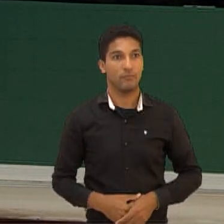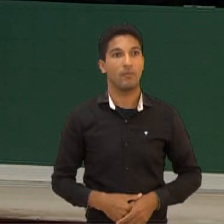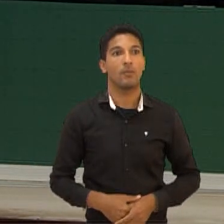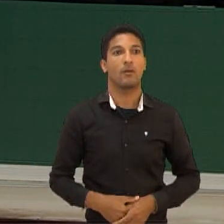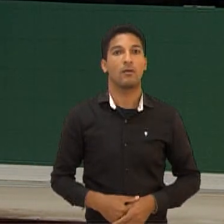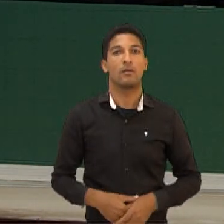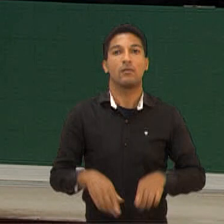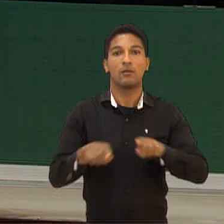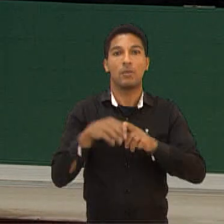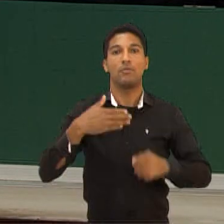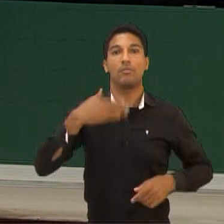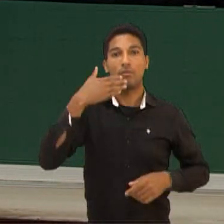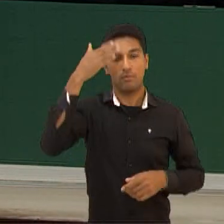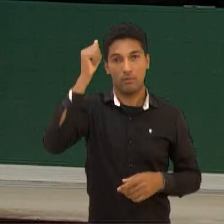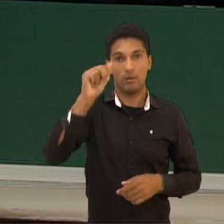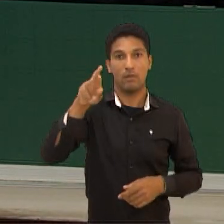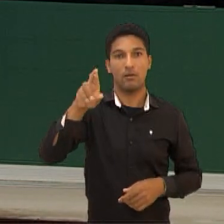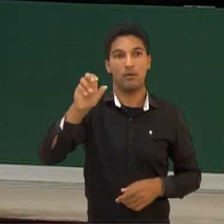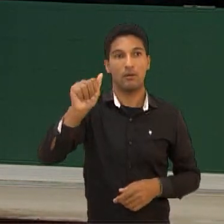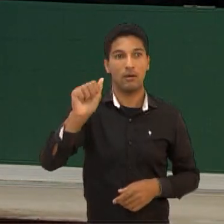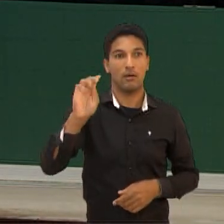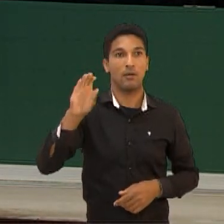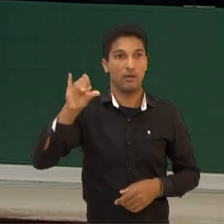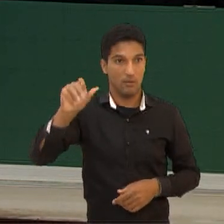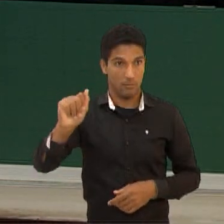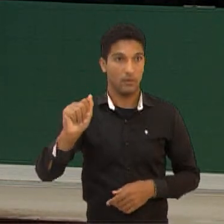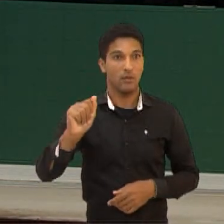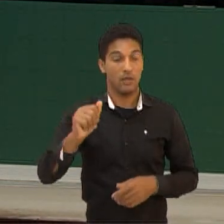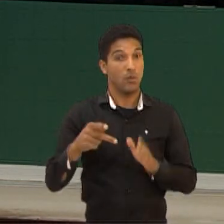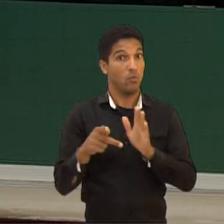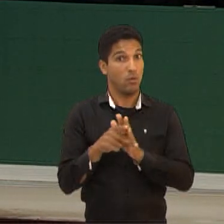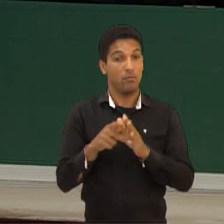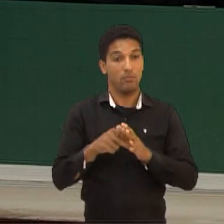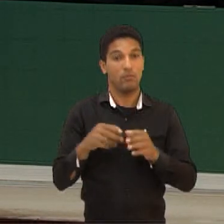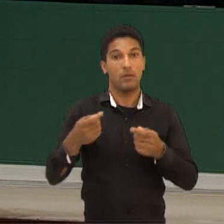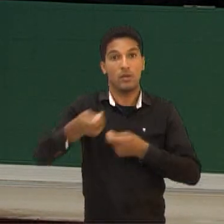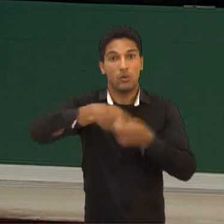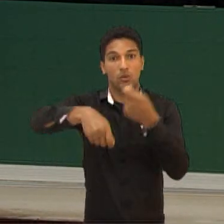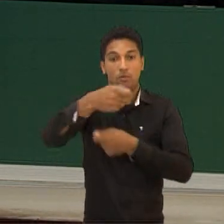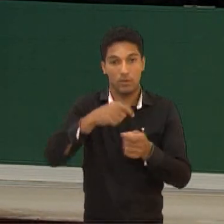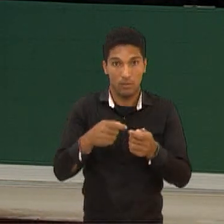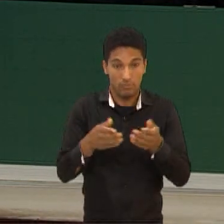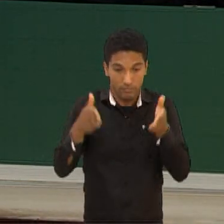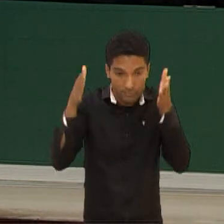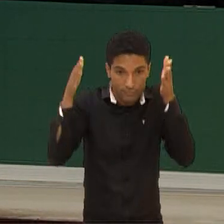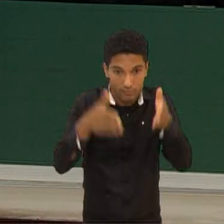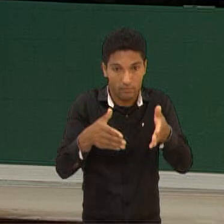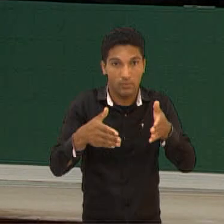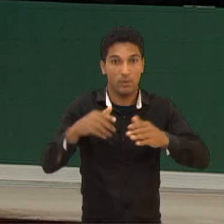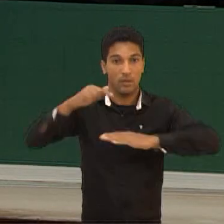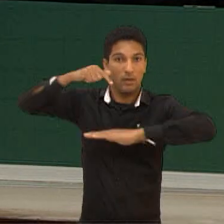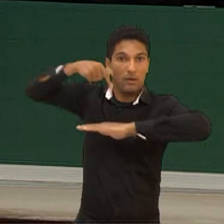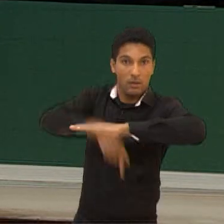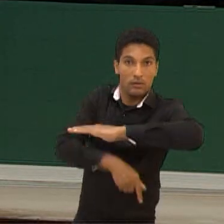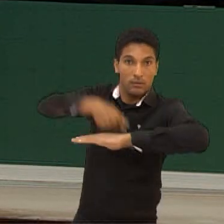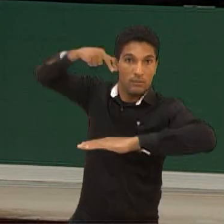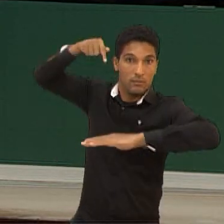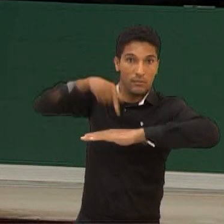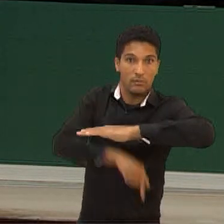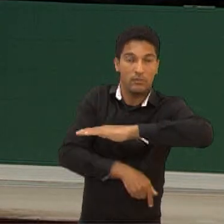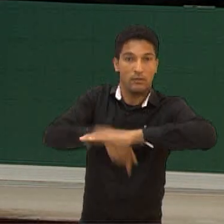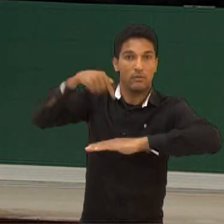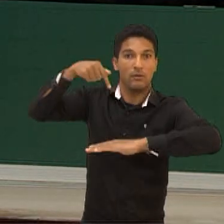Saudita também, que é uma economia relacionada ao petróleo. Esses são 10 países, né? Tem outros países que também